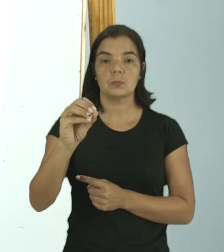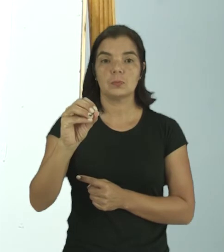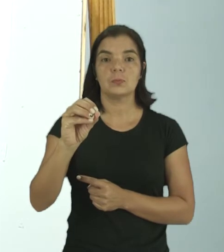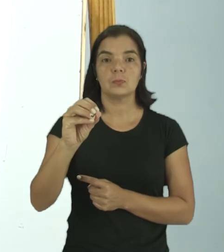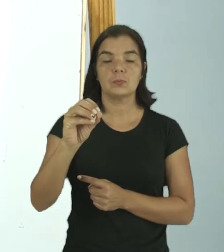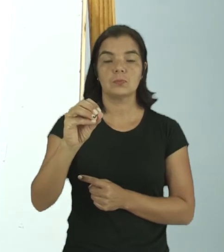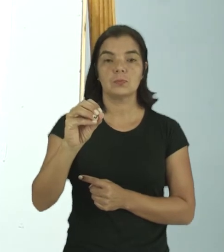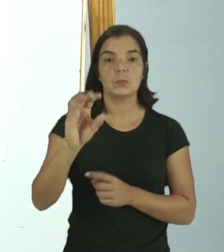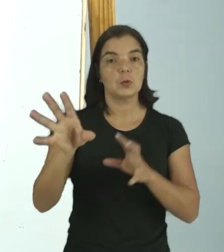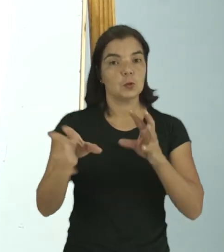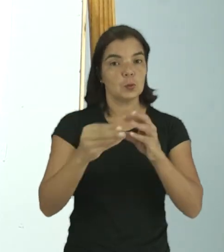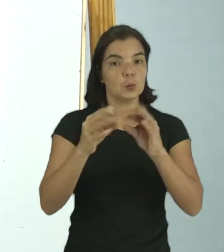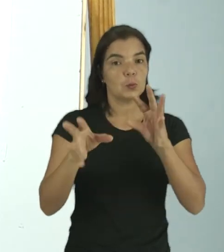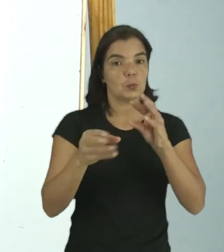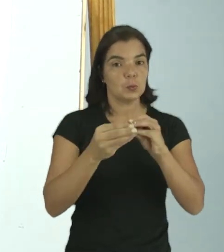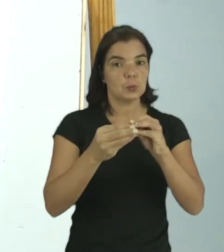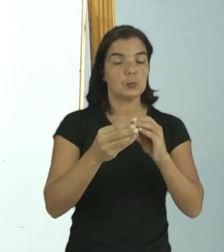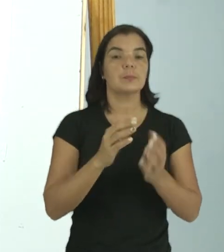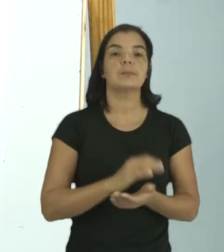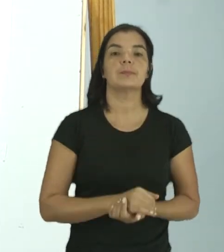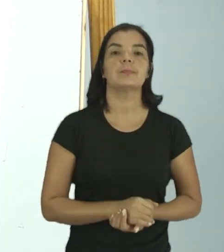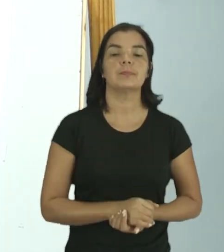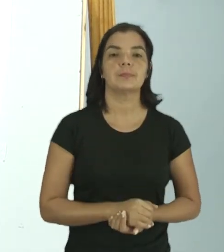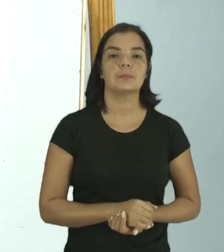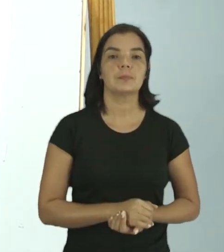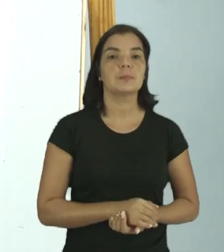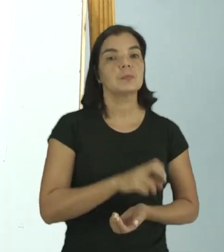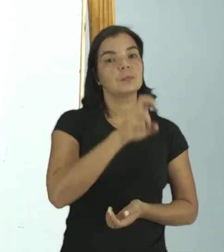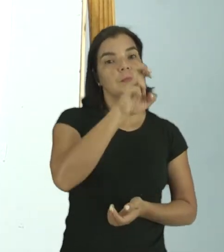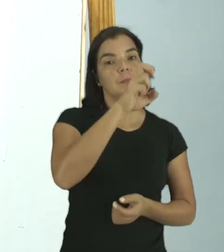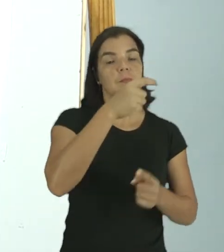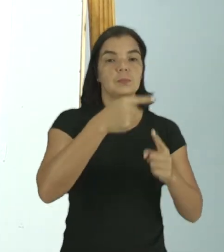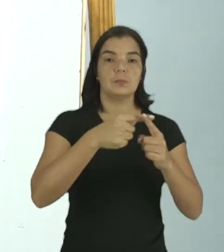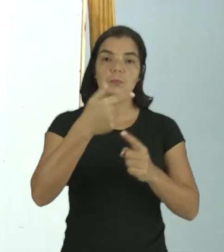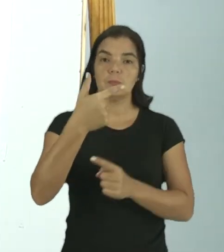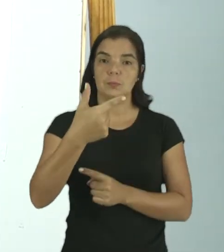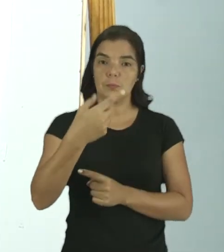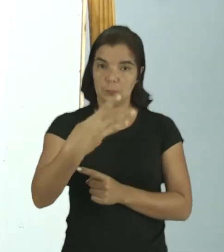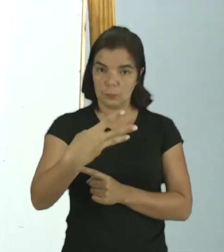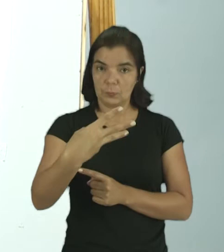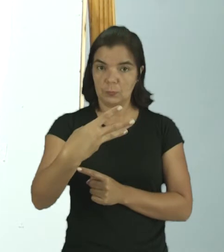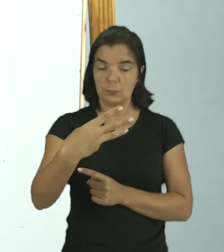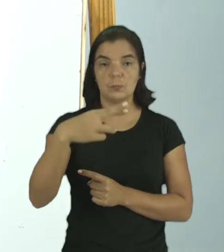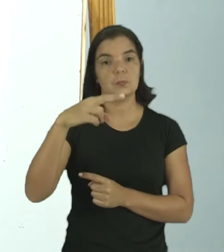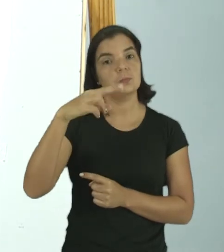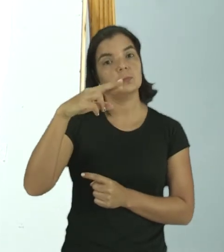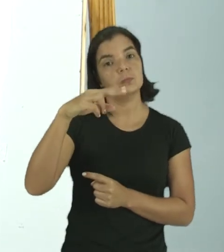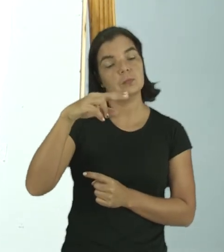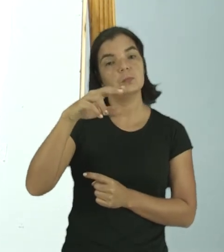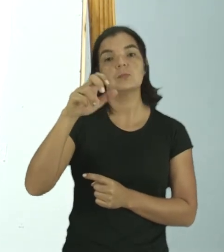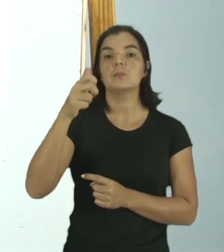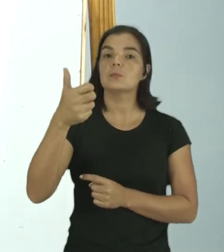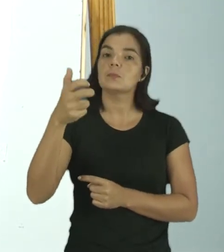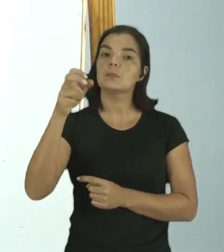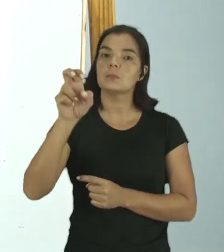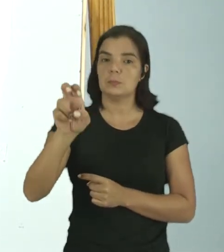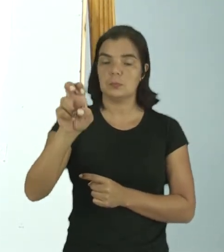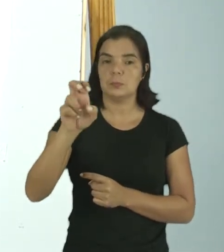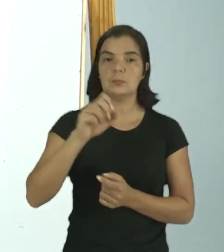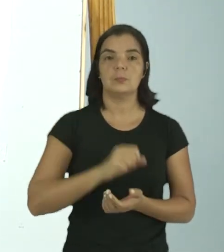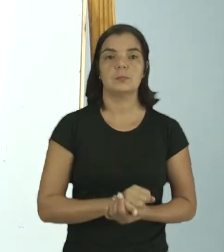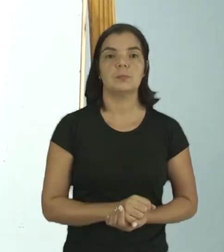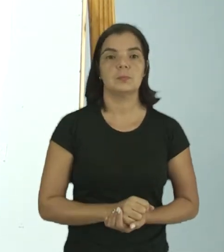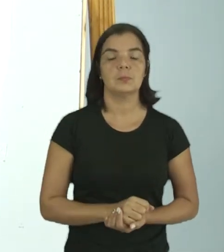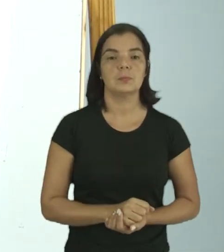eu tá vendo que eu tô só adicionando a 05 10 5 x 3 adiciona mais cinco vou ficar